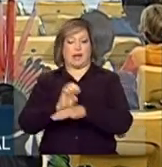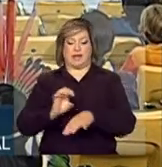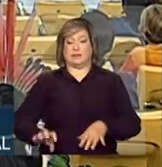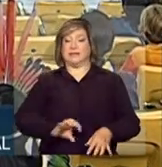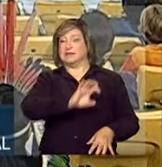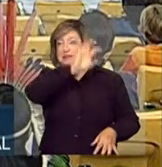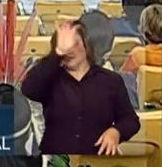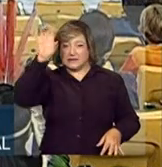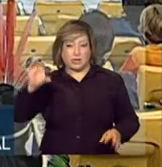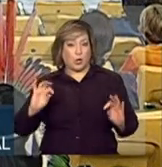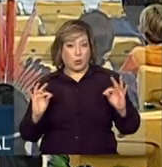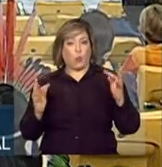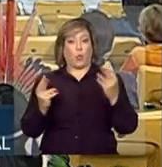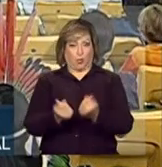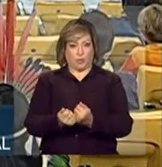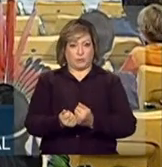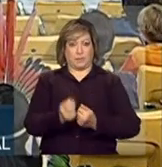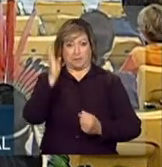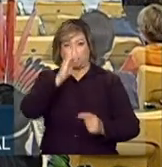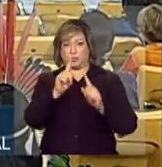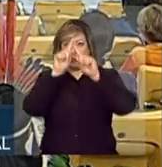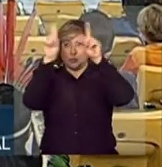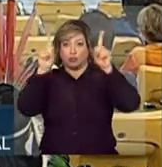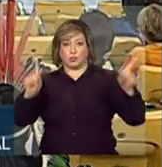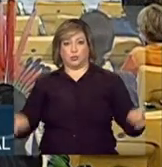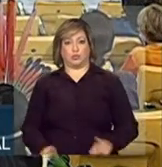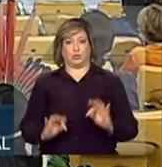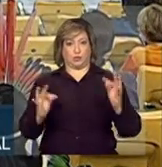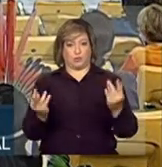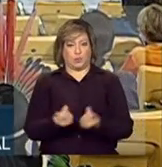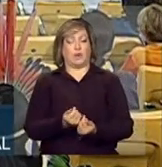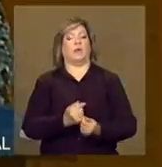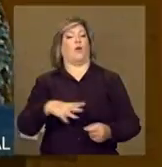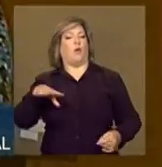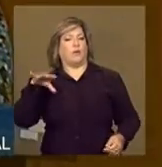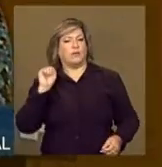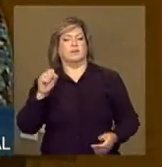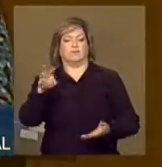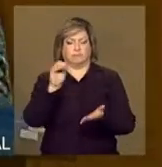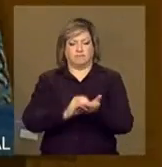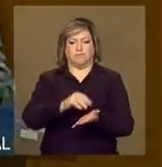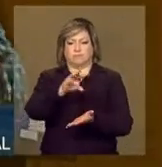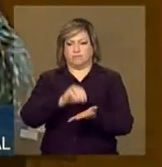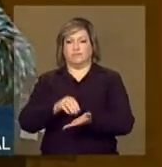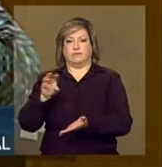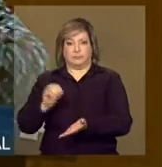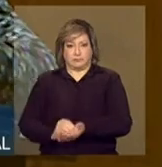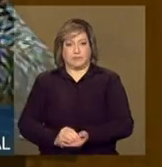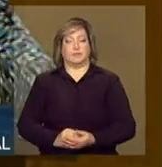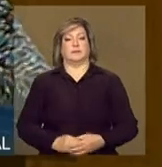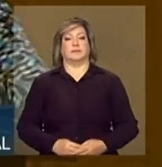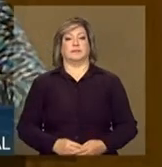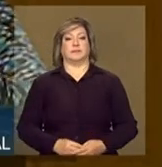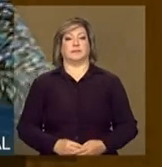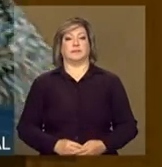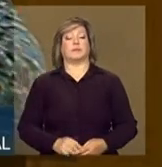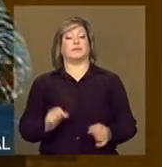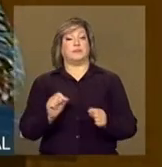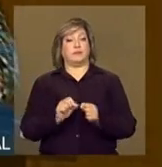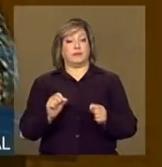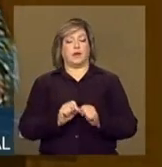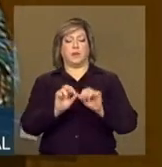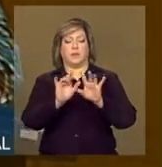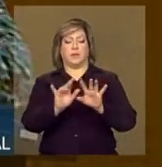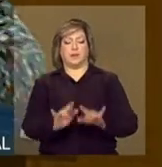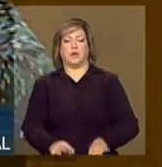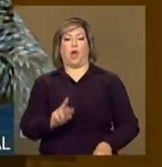força da pesquisa, é uma pesquisa que ouviu todo o Brasil, todas as unidades federadas. Fizemos um